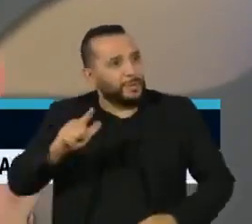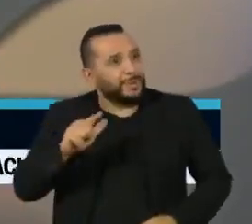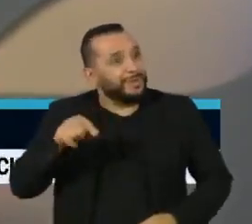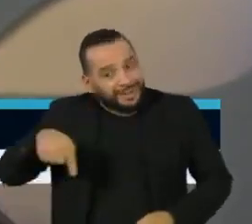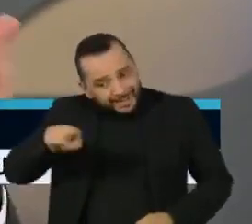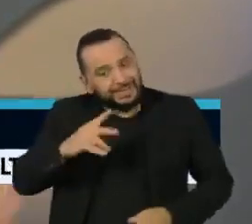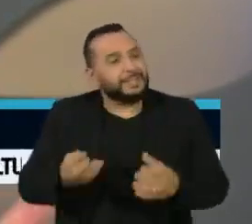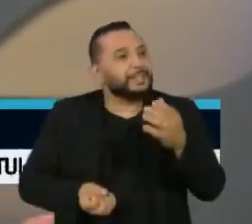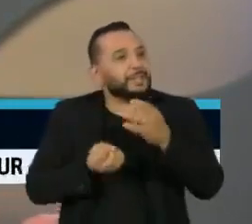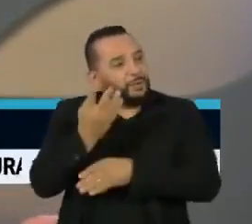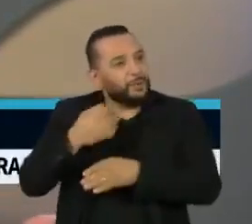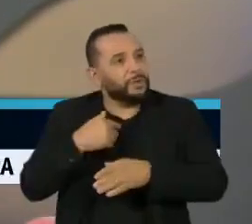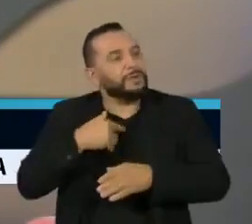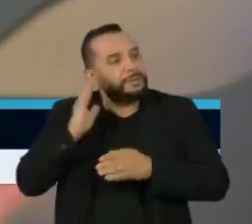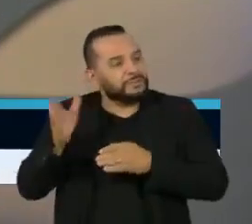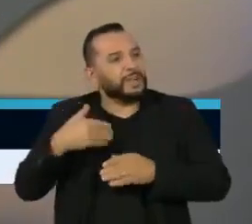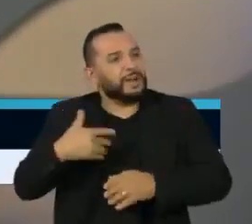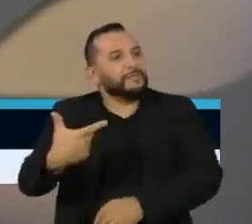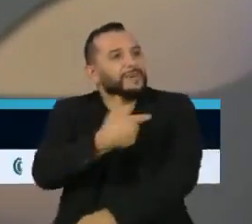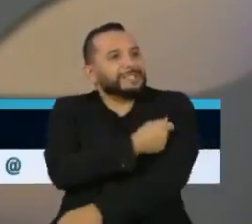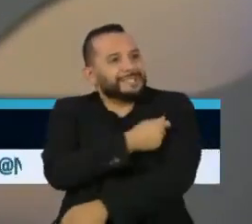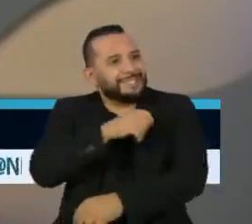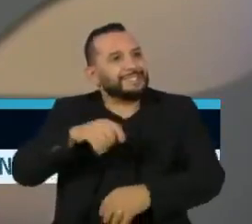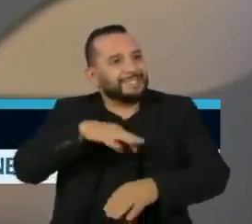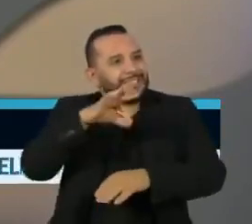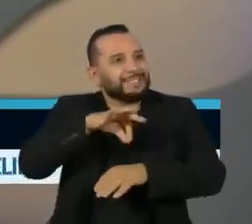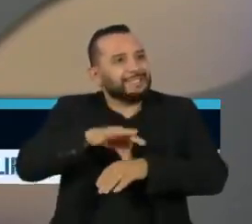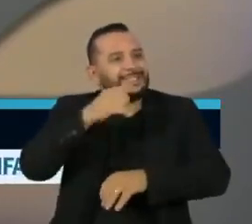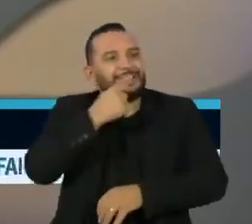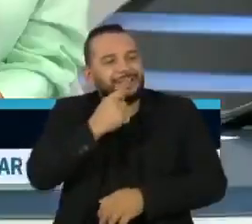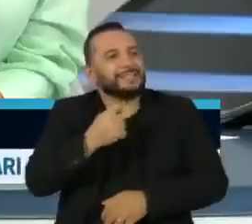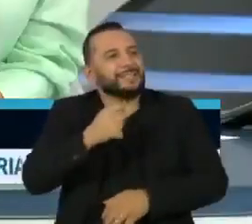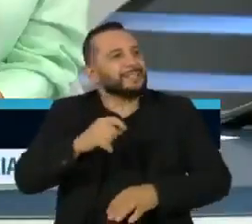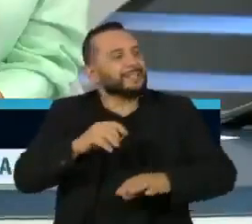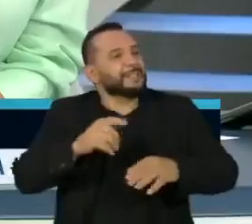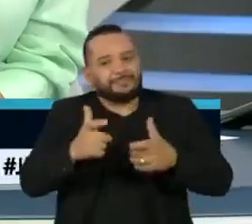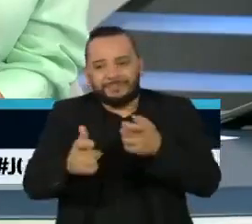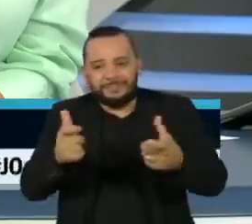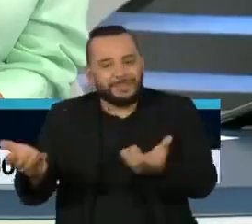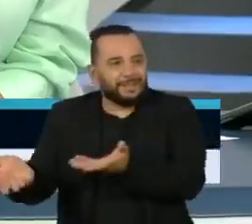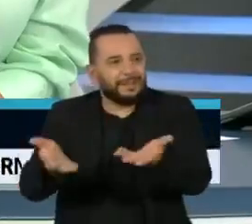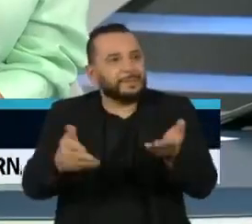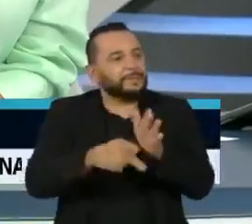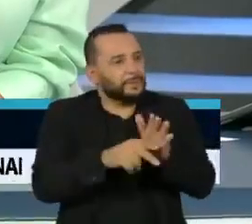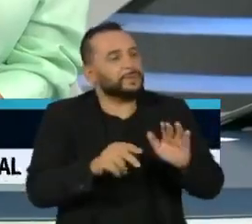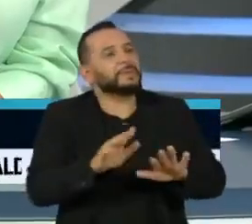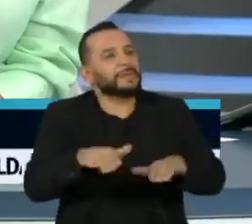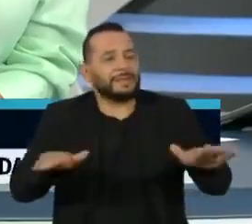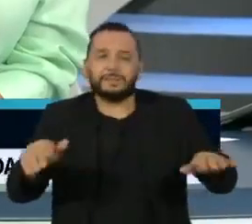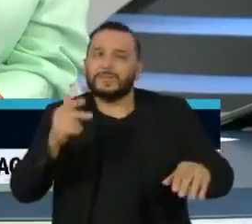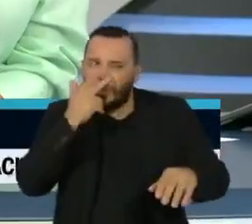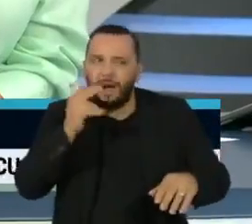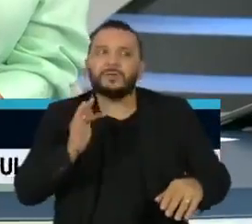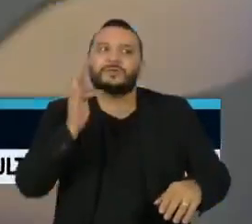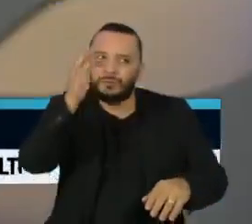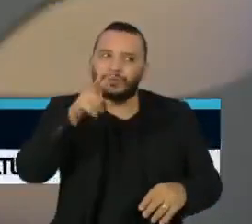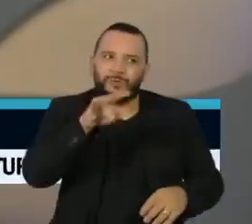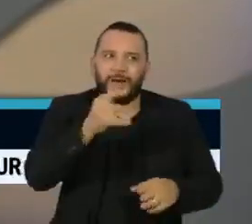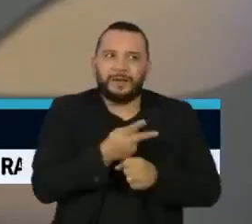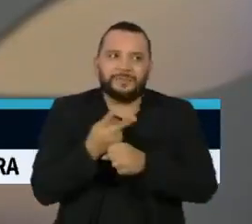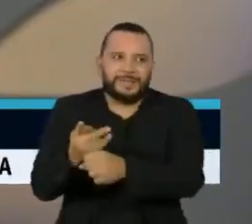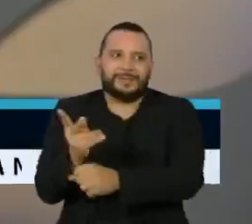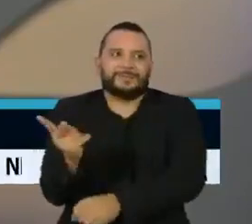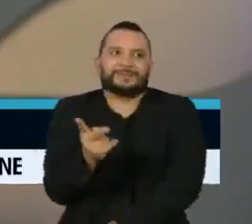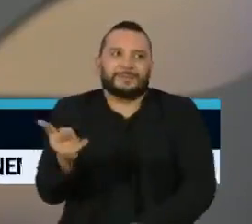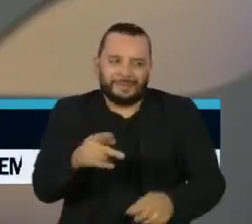o conjunto da obra. E aí que se culmina num reconhecimento posterior. Então, isso é uma